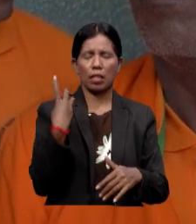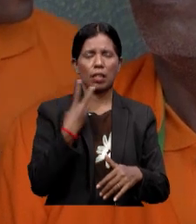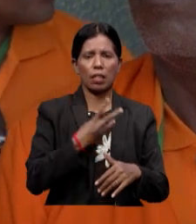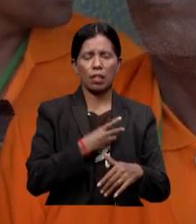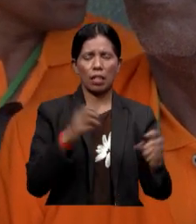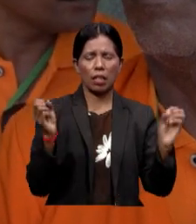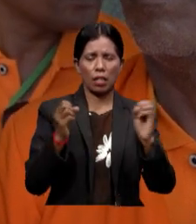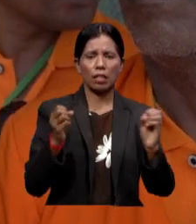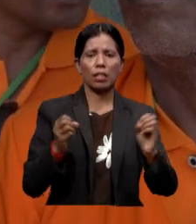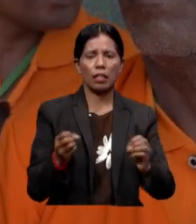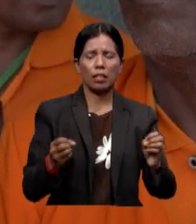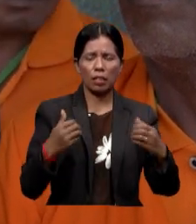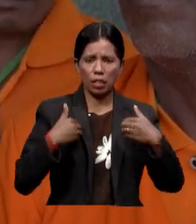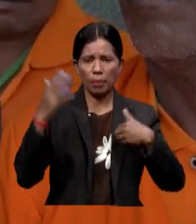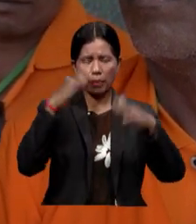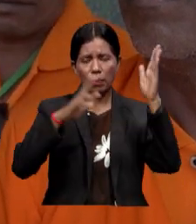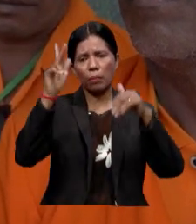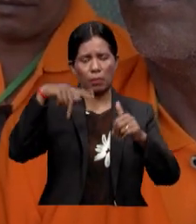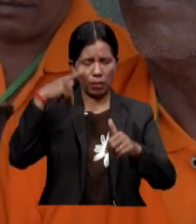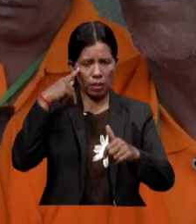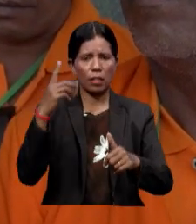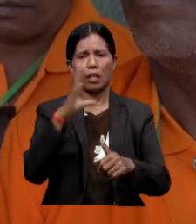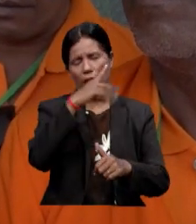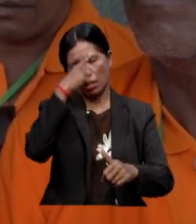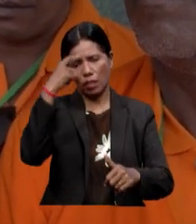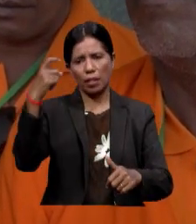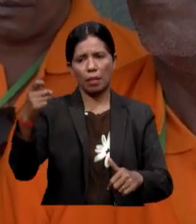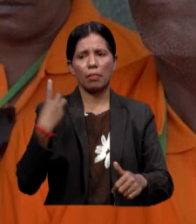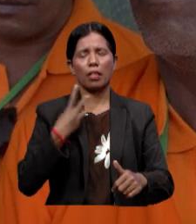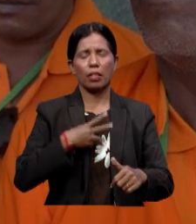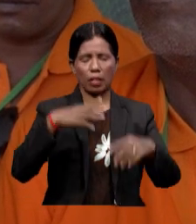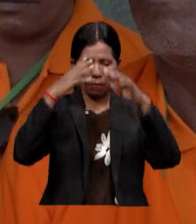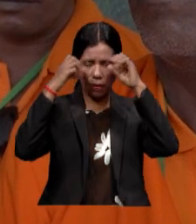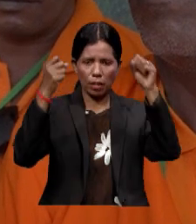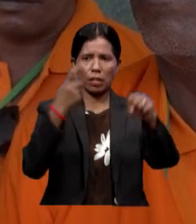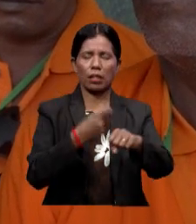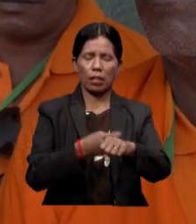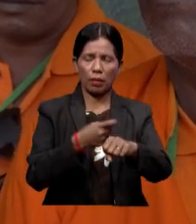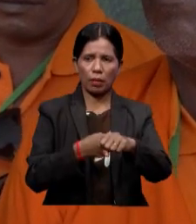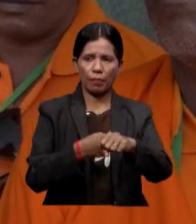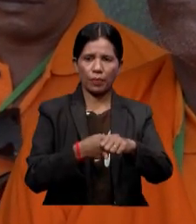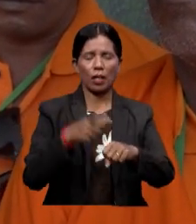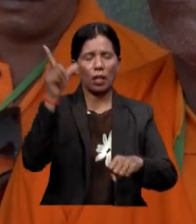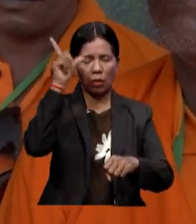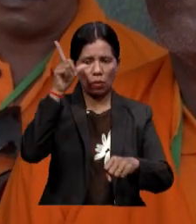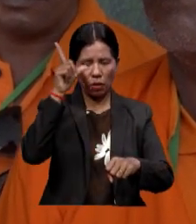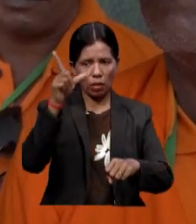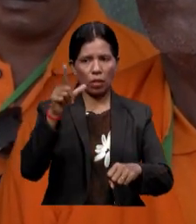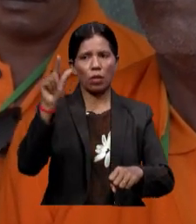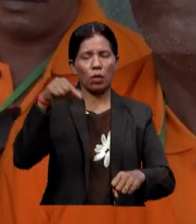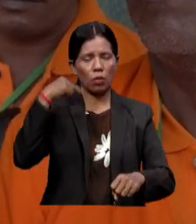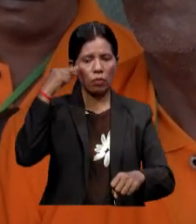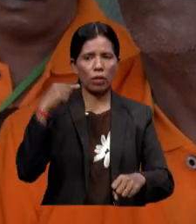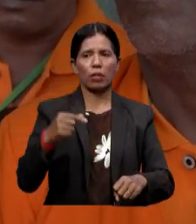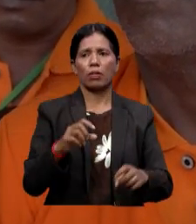política. Tambá, e tinha presidente, e tempo nabá, senhor Luolo, e ele governo ainda